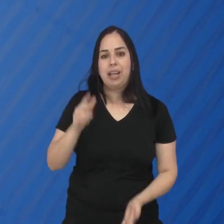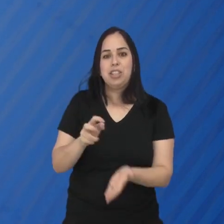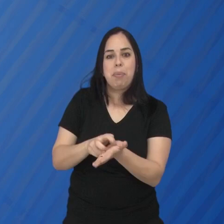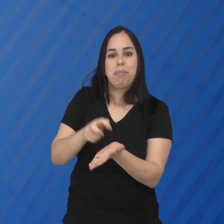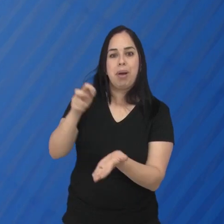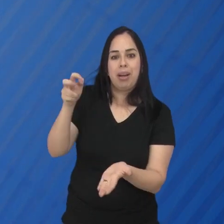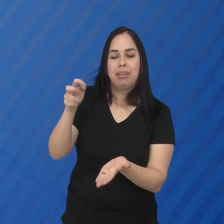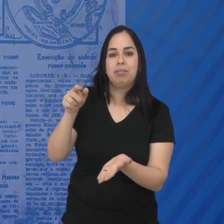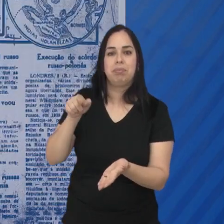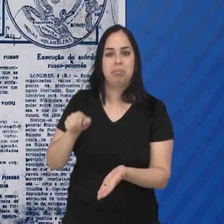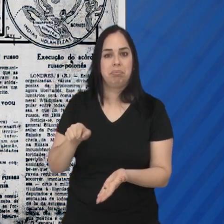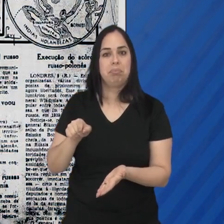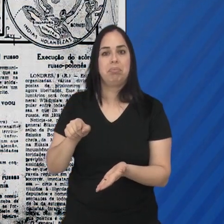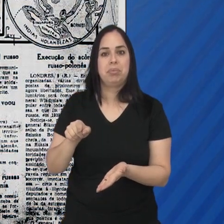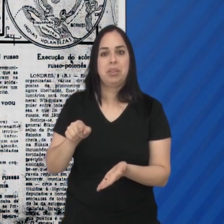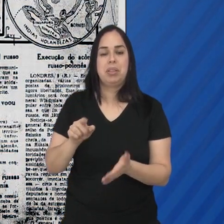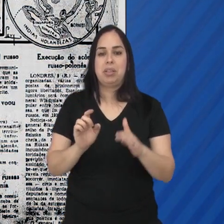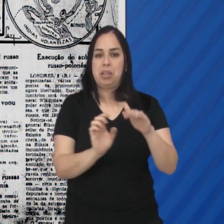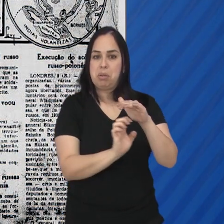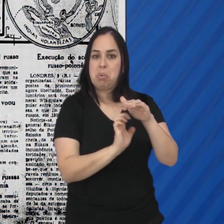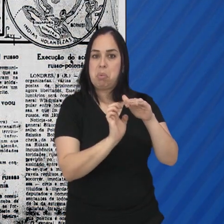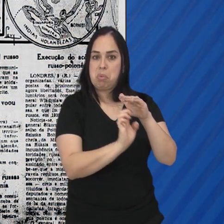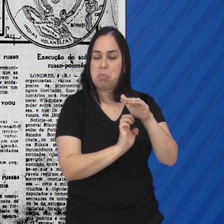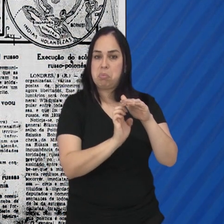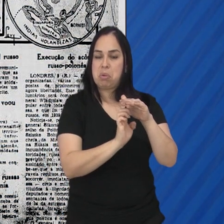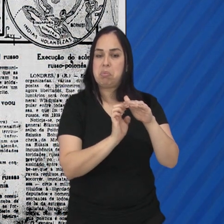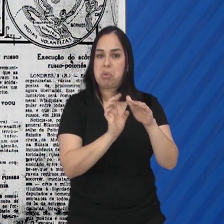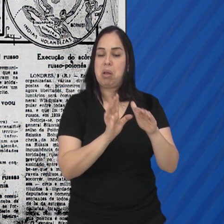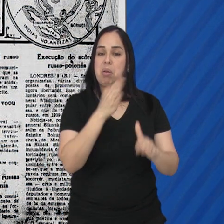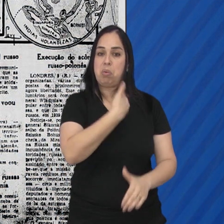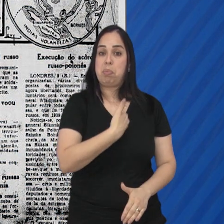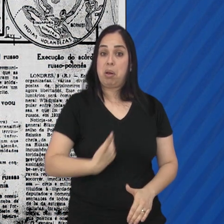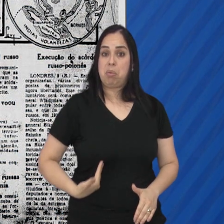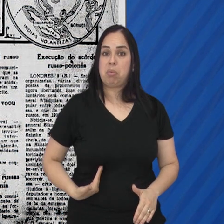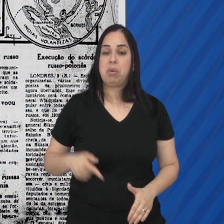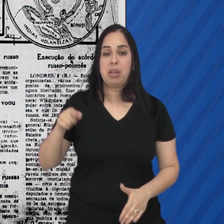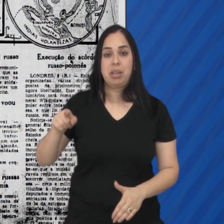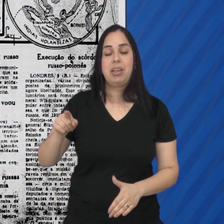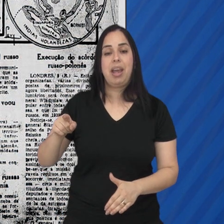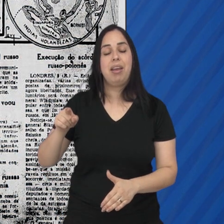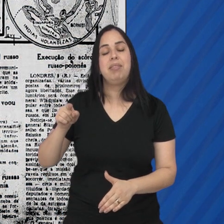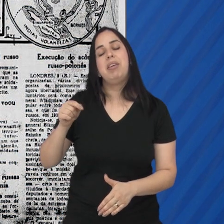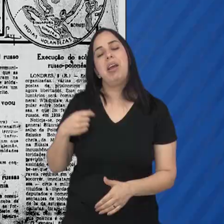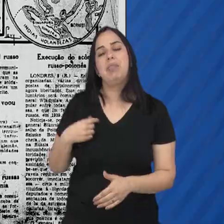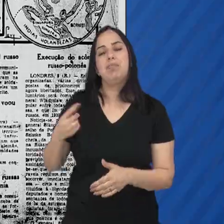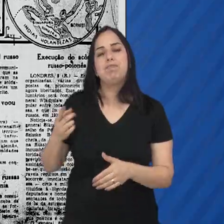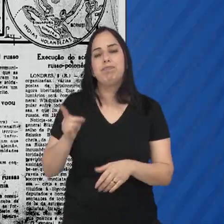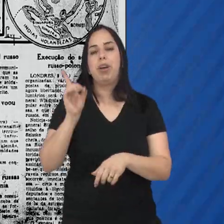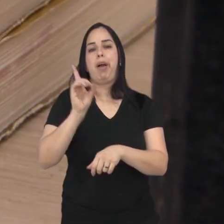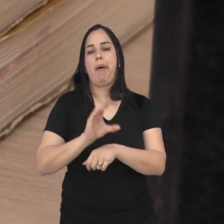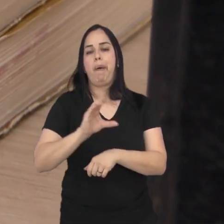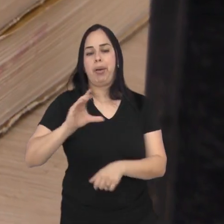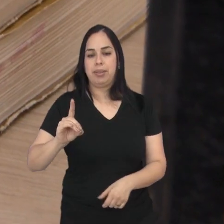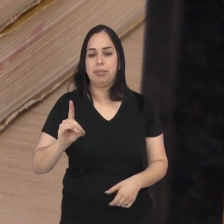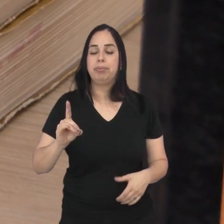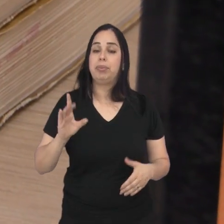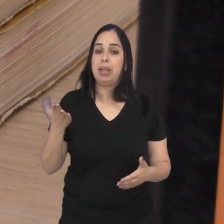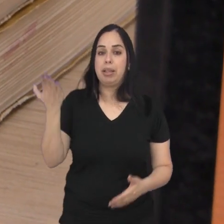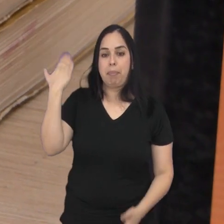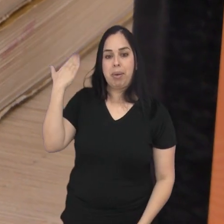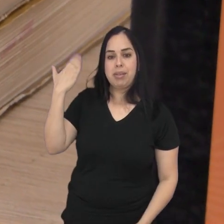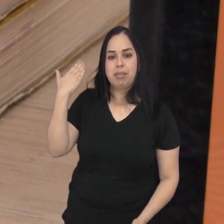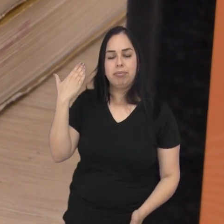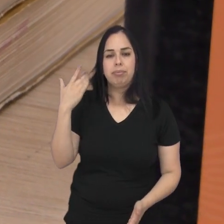matutino subordinado à superintendência das empresas incorporadas pela União durante o Estado Novo. Na época,